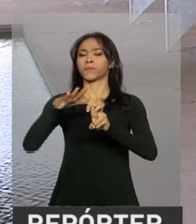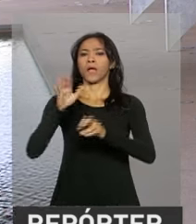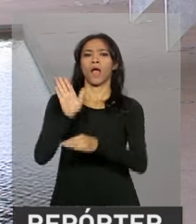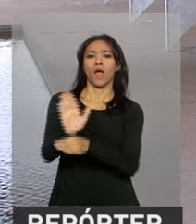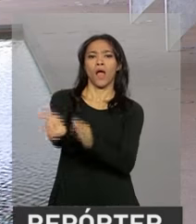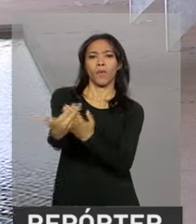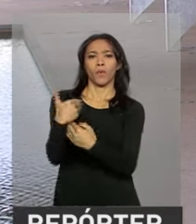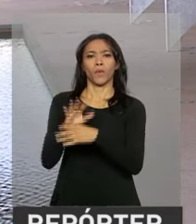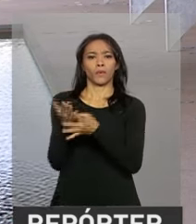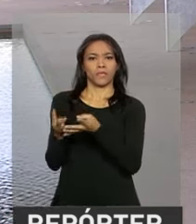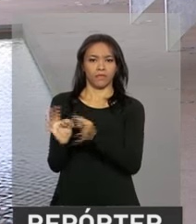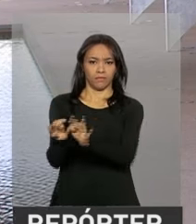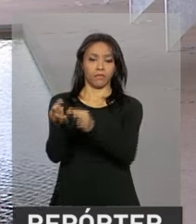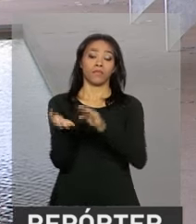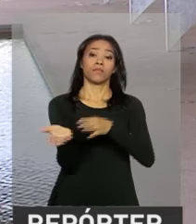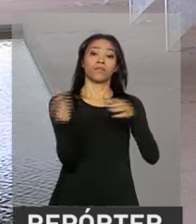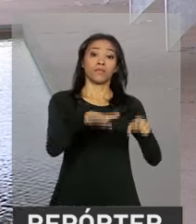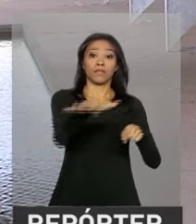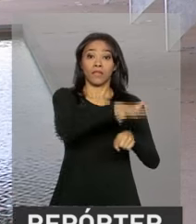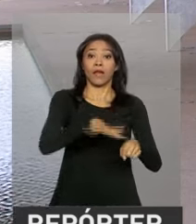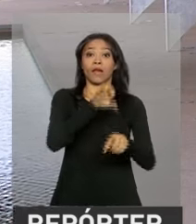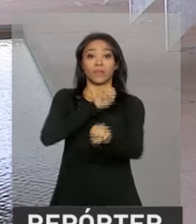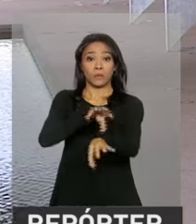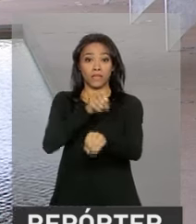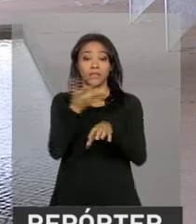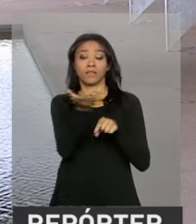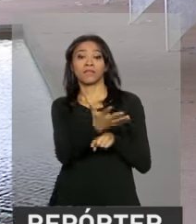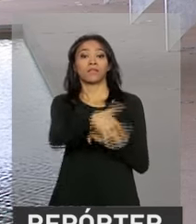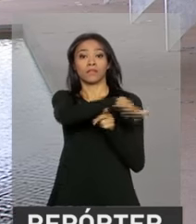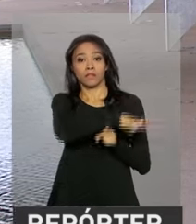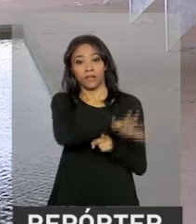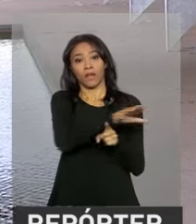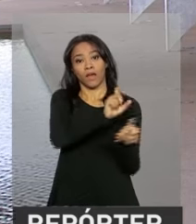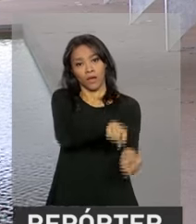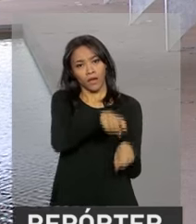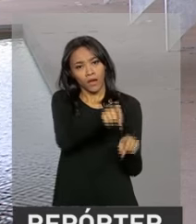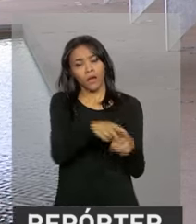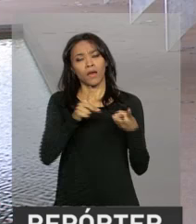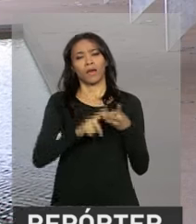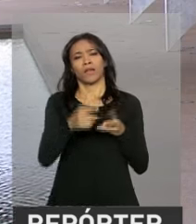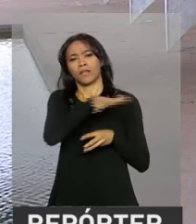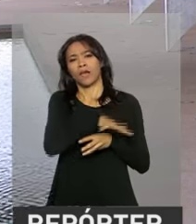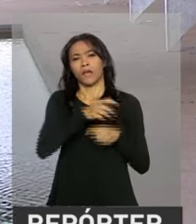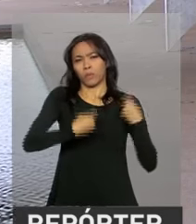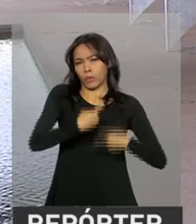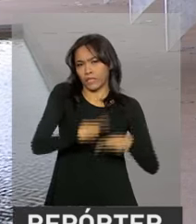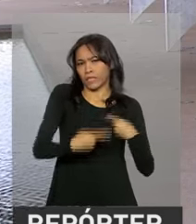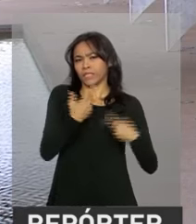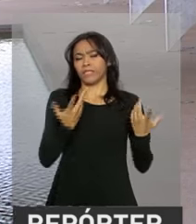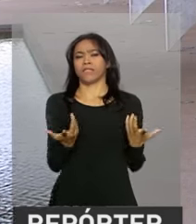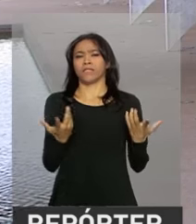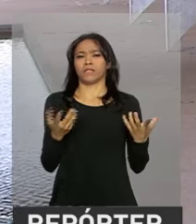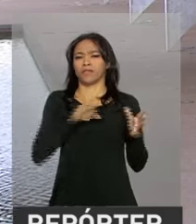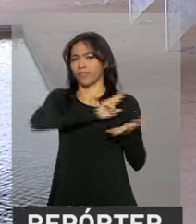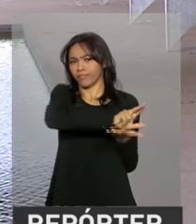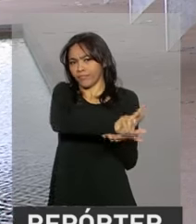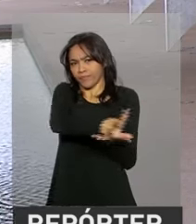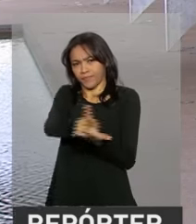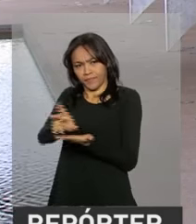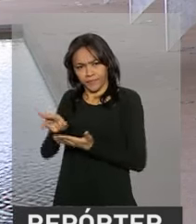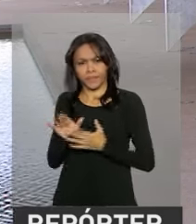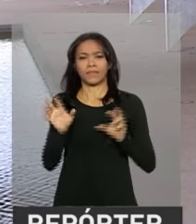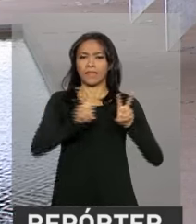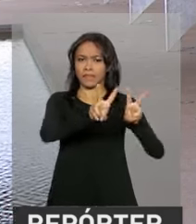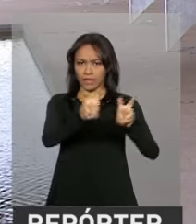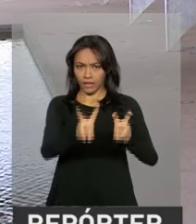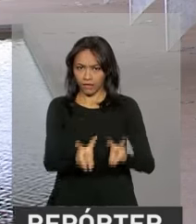técnica, educacional, também na área de agricultura, consultas políticas, cooperação de academias diplomáticas, enfim, vários